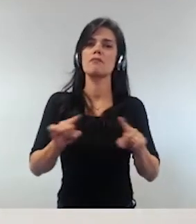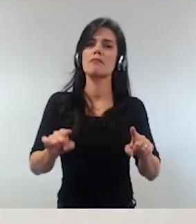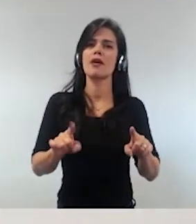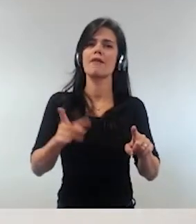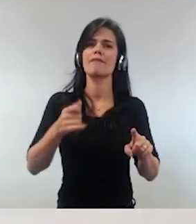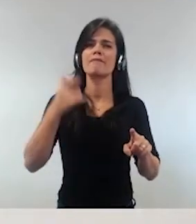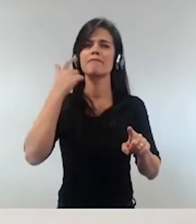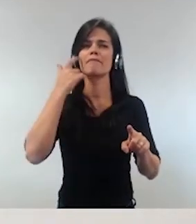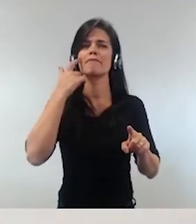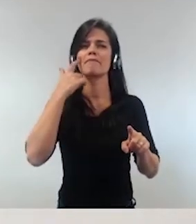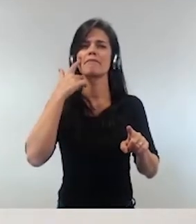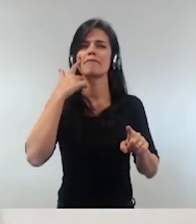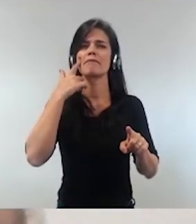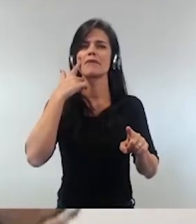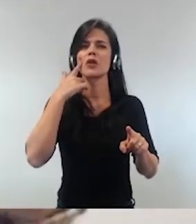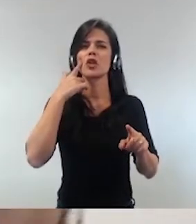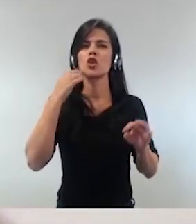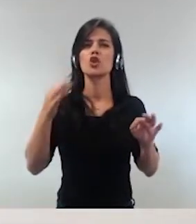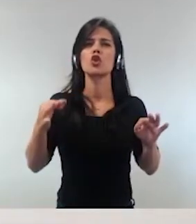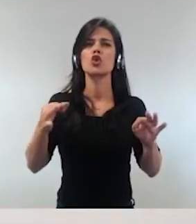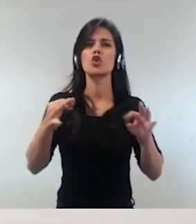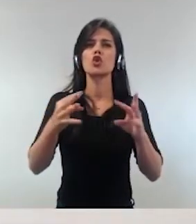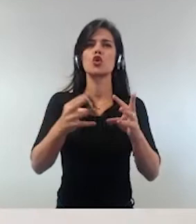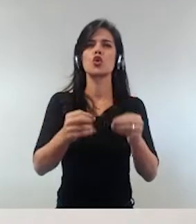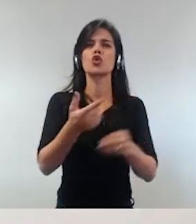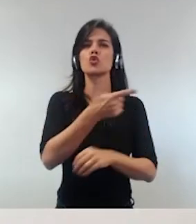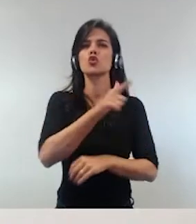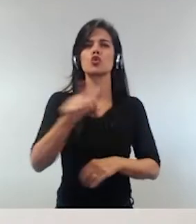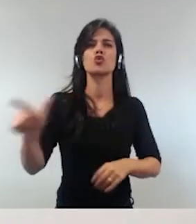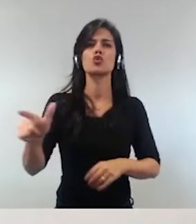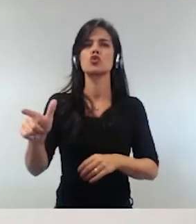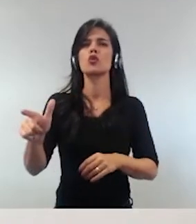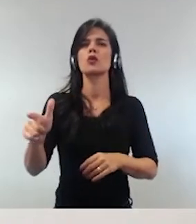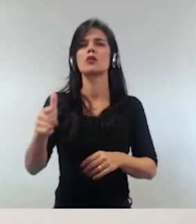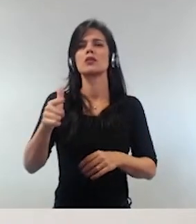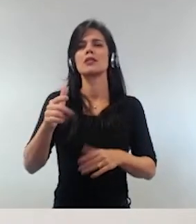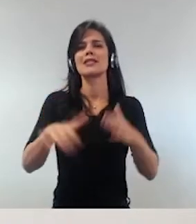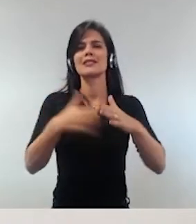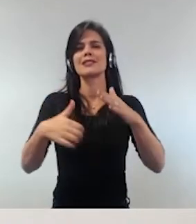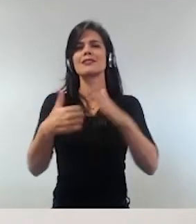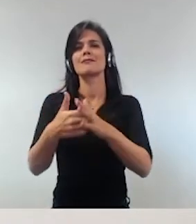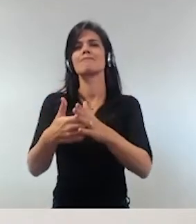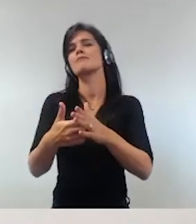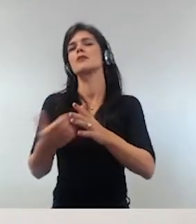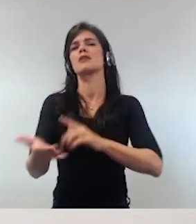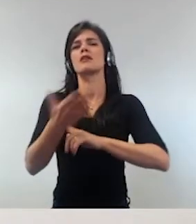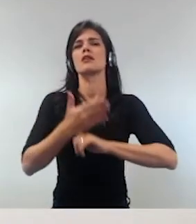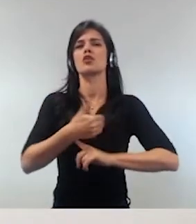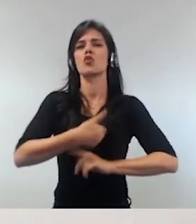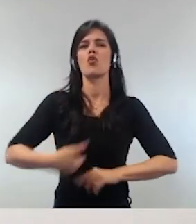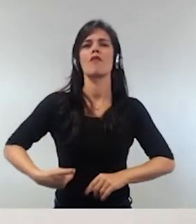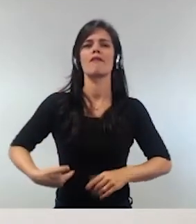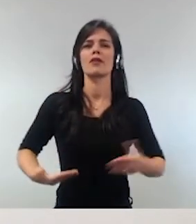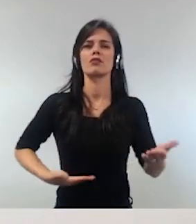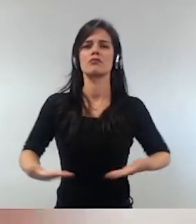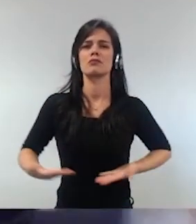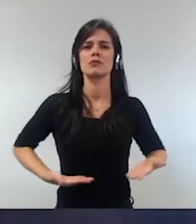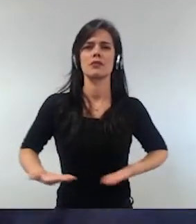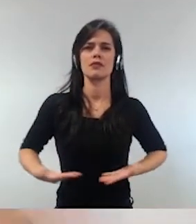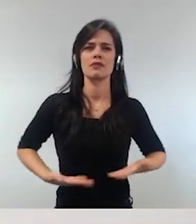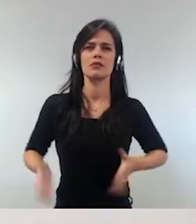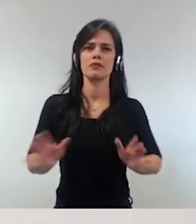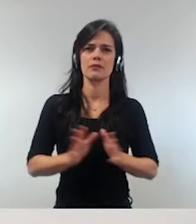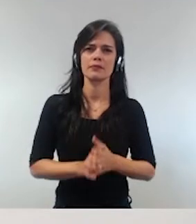vamos estender esse racional para todos os provedores de serviço público. É o VLT, Marcelo, do Rio de Janeiro, são